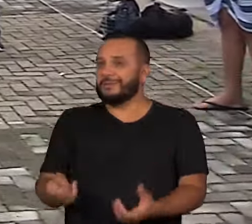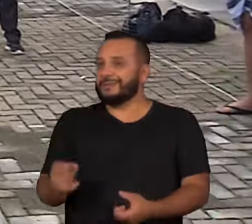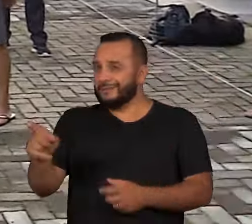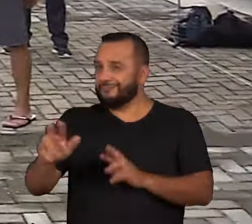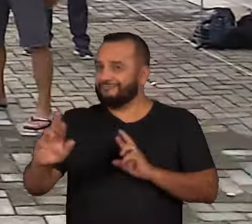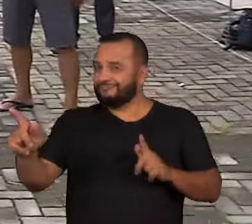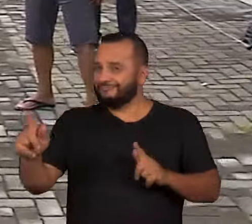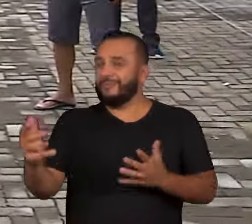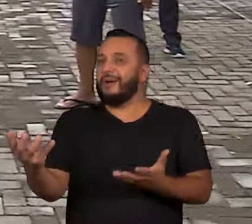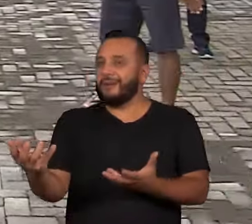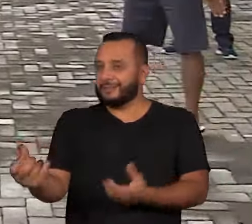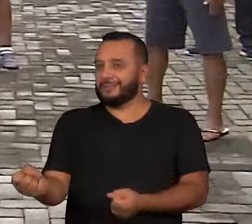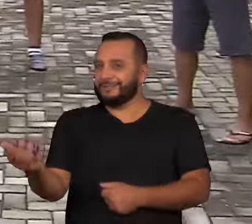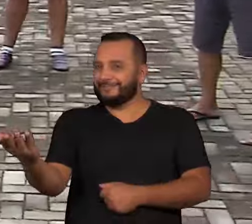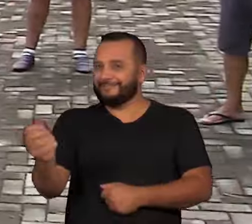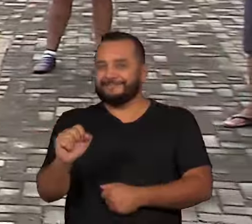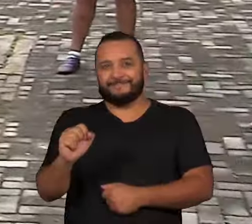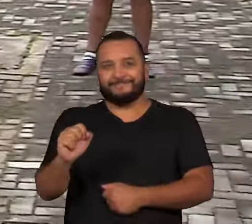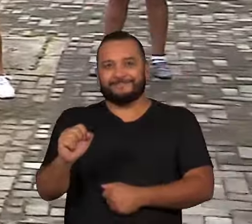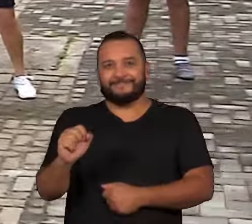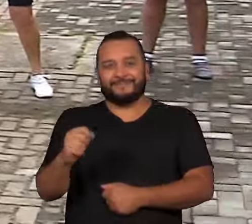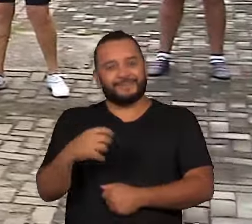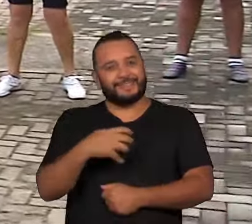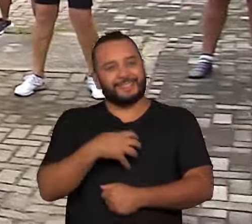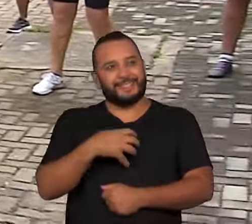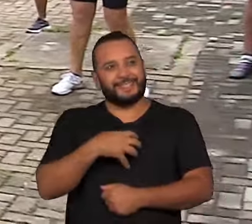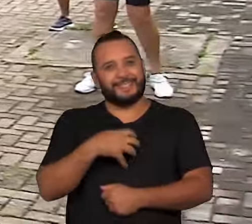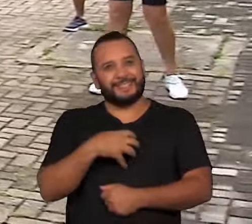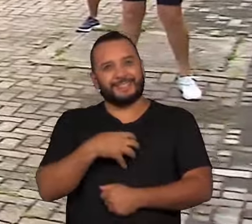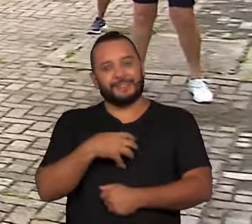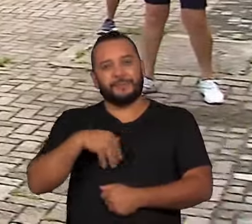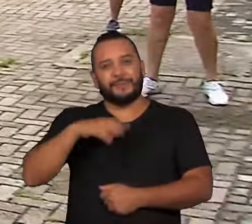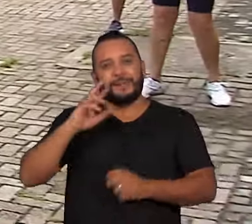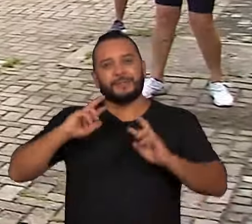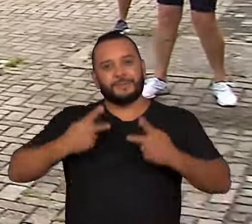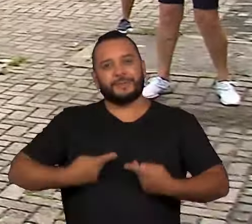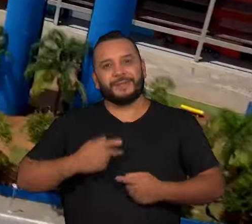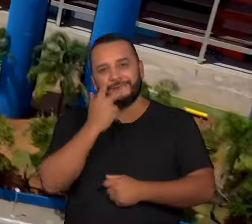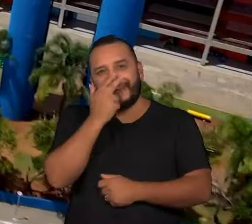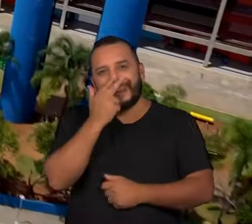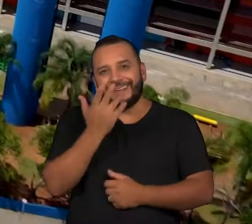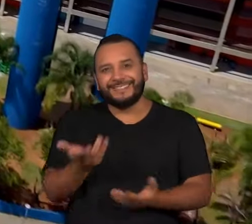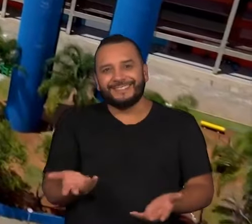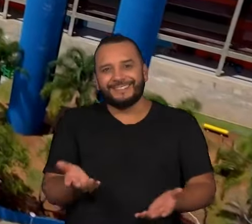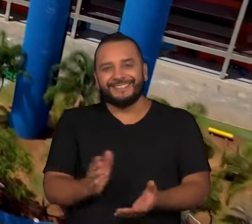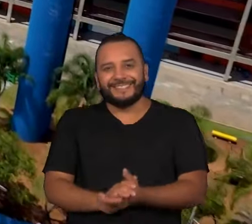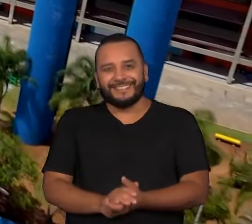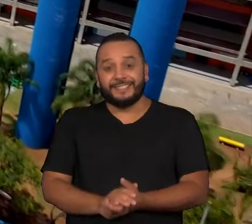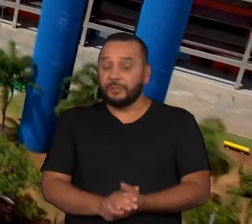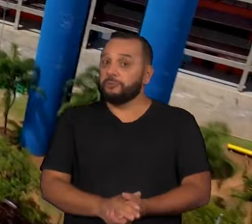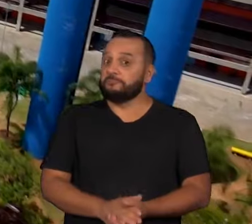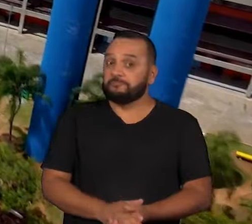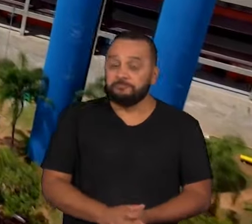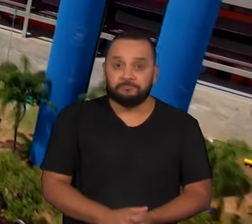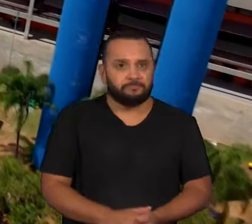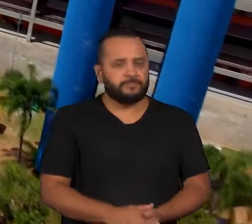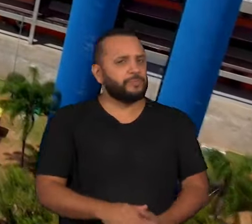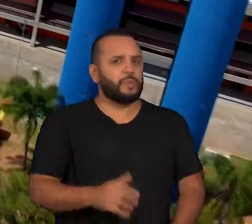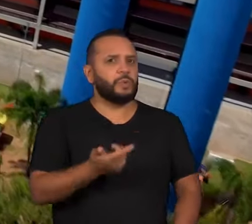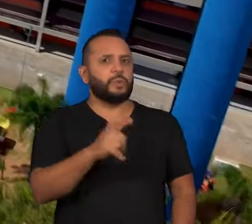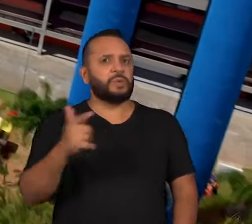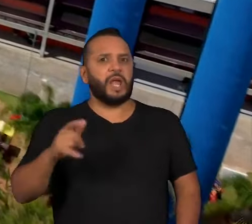gente. Sabe? A gente vai ficando mais humano, sabe? O evento não tem